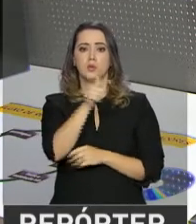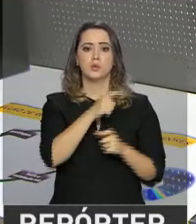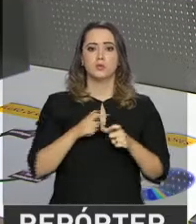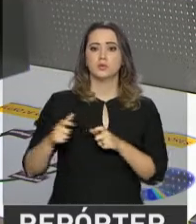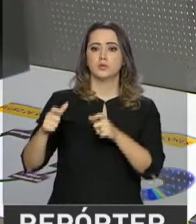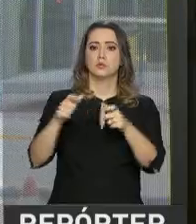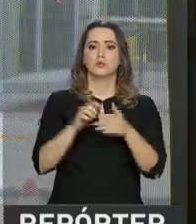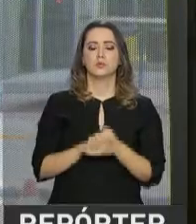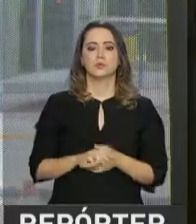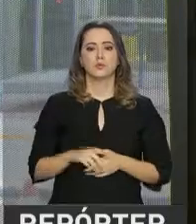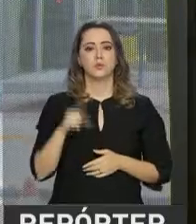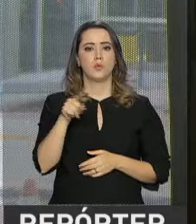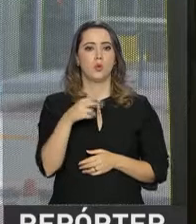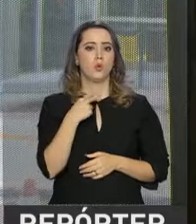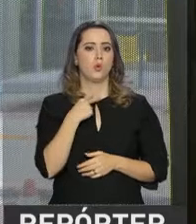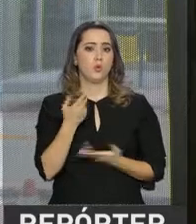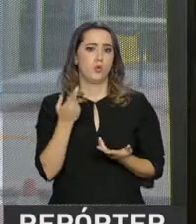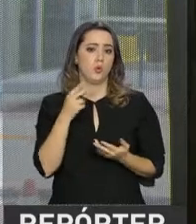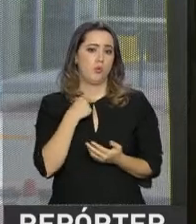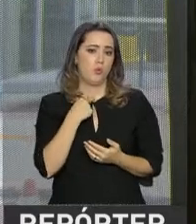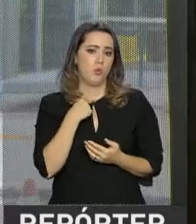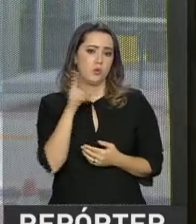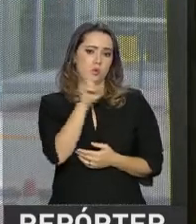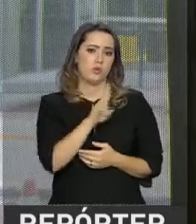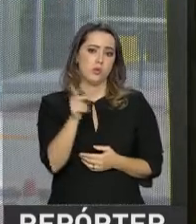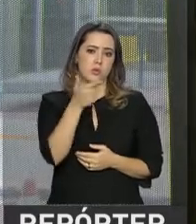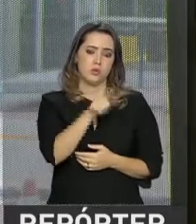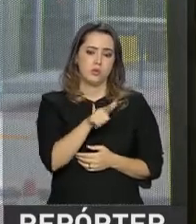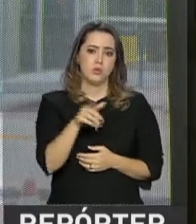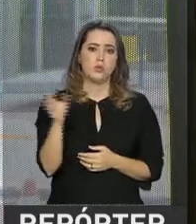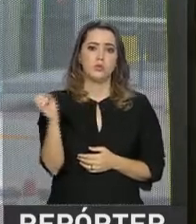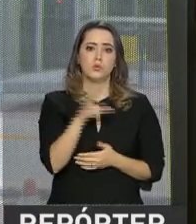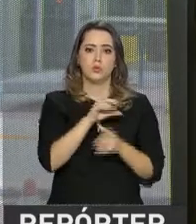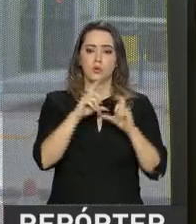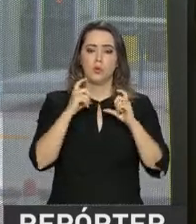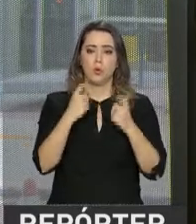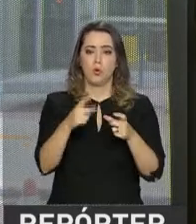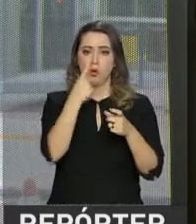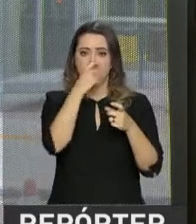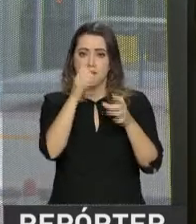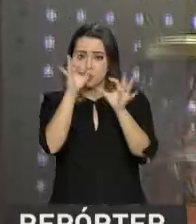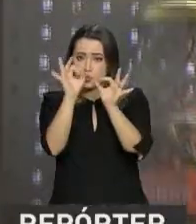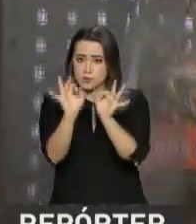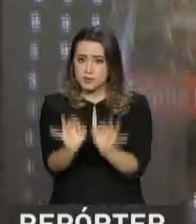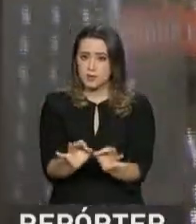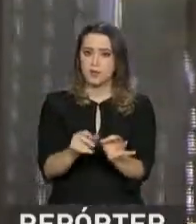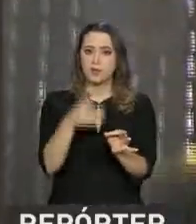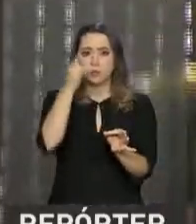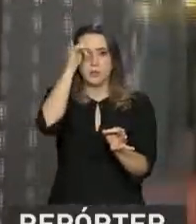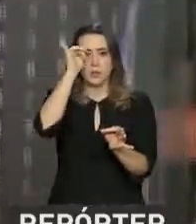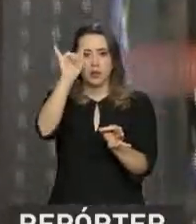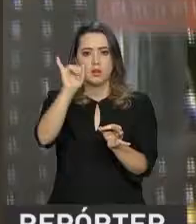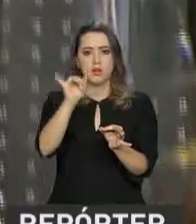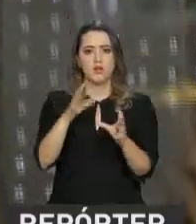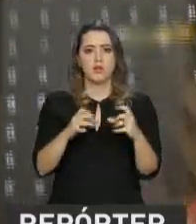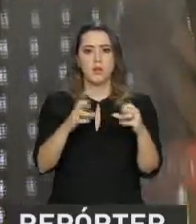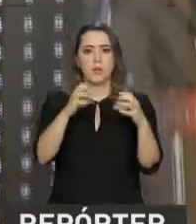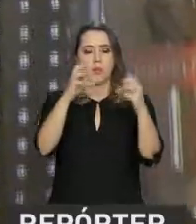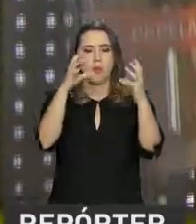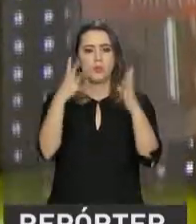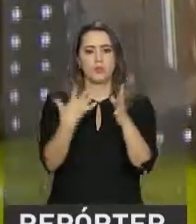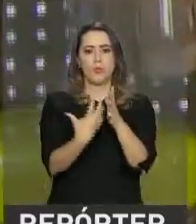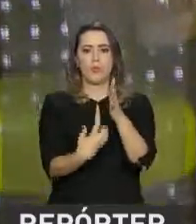instituições o que não pode ser reaproveitado recebe a destinação adequada para evitar poluição e contaminação